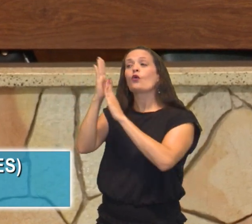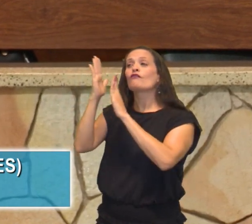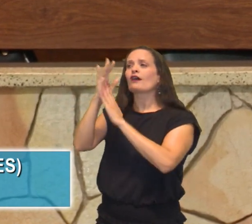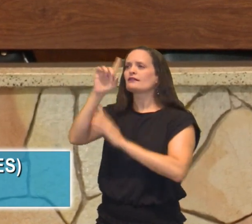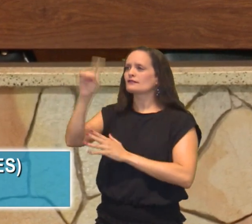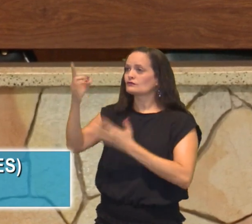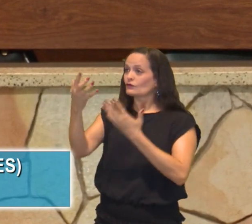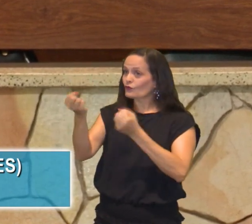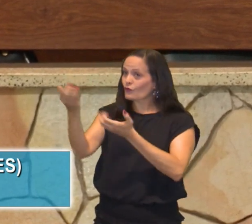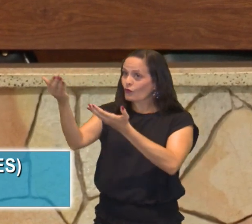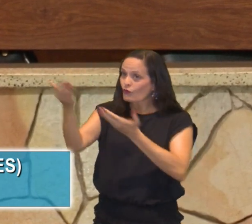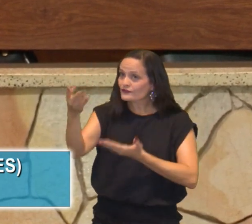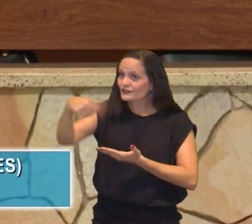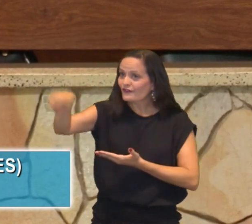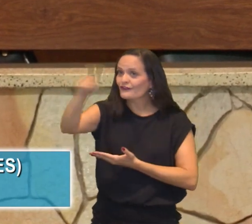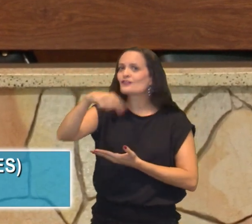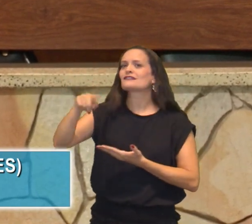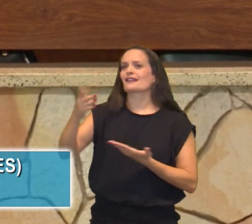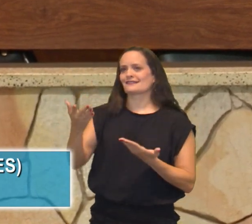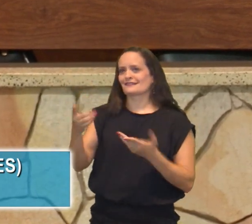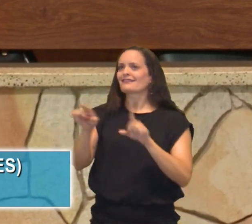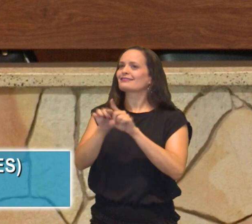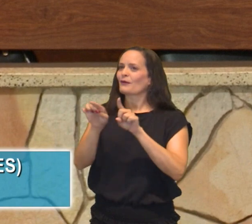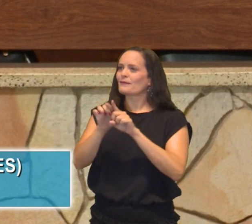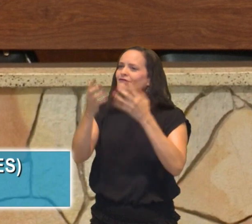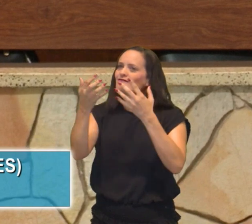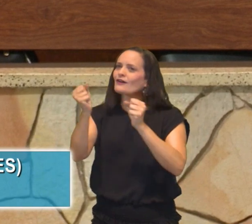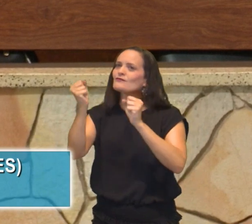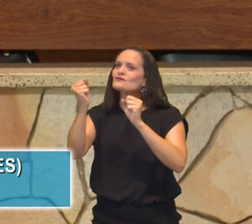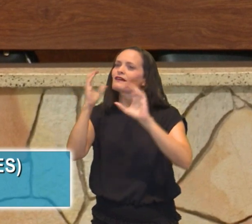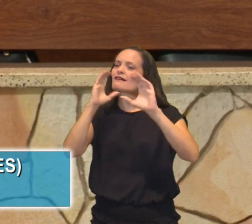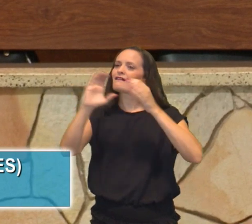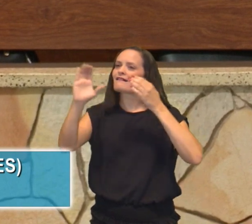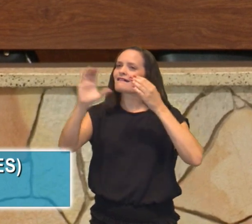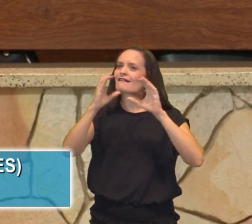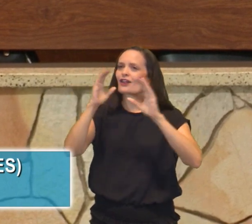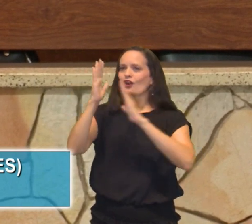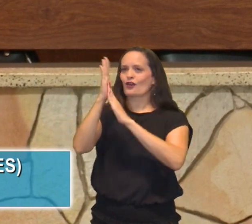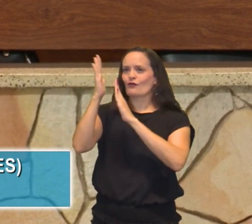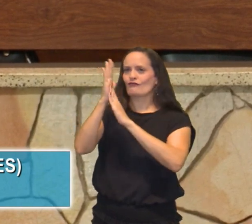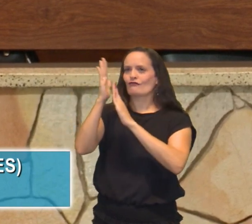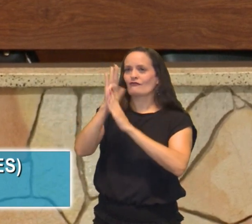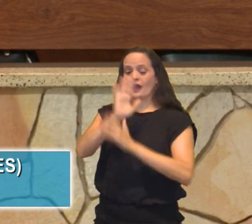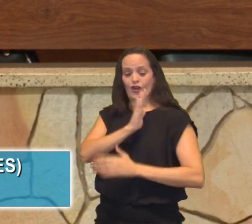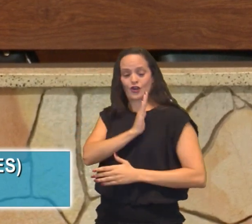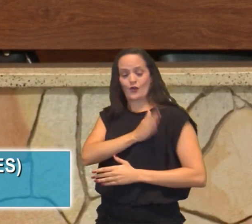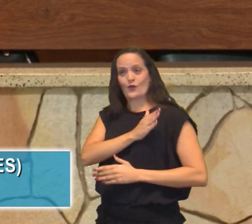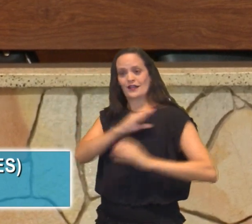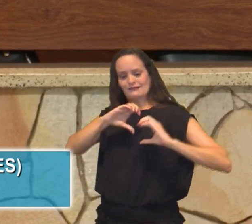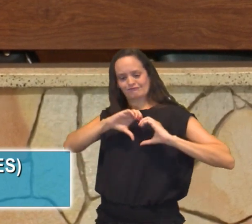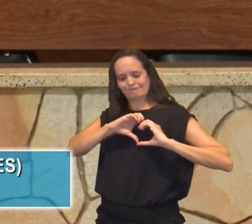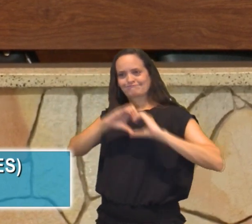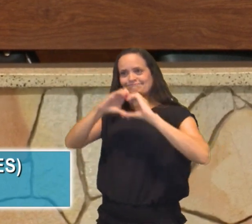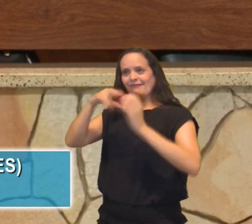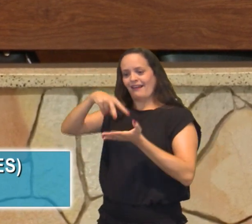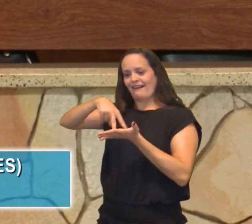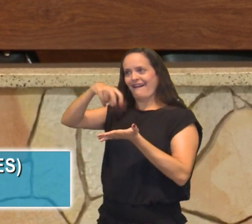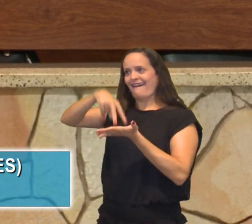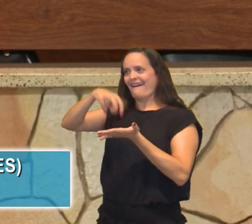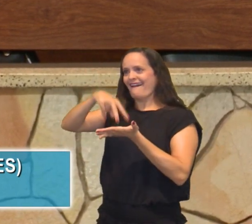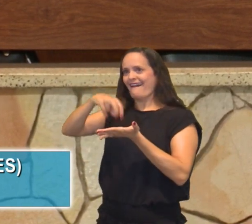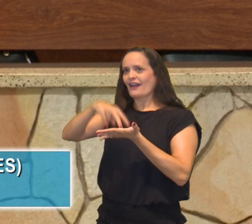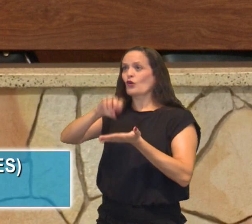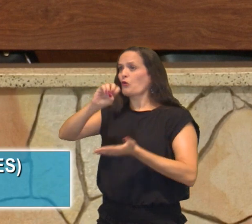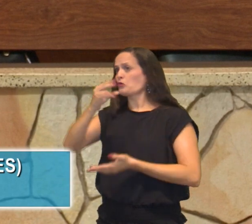convido você que nessa manhã, você assim como está o teu coração, alegre, triste, não importa.